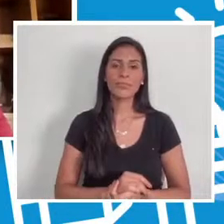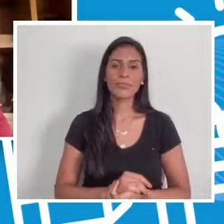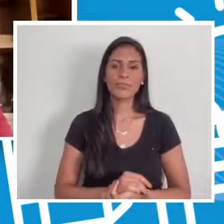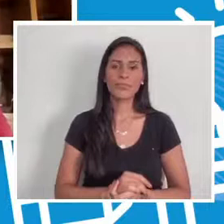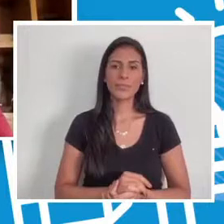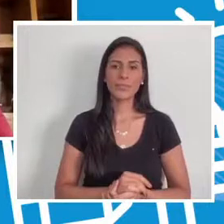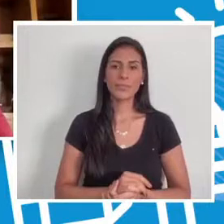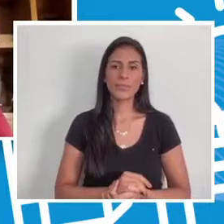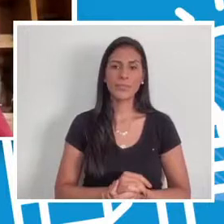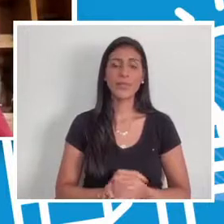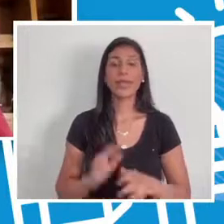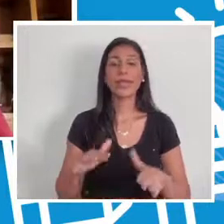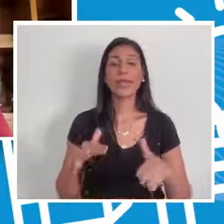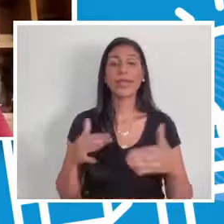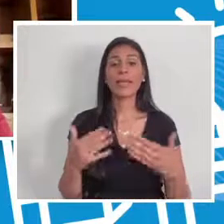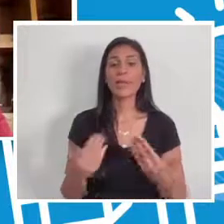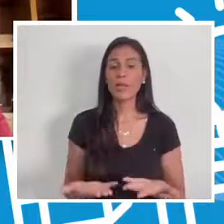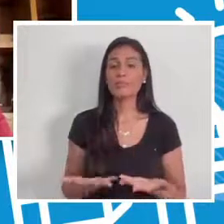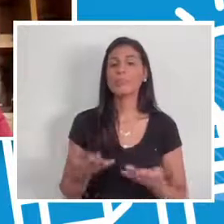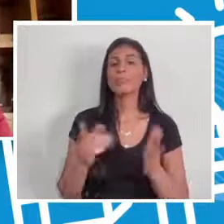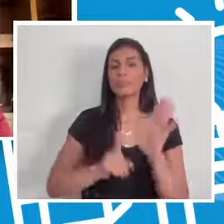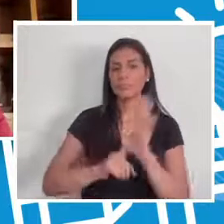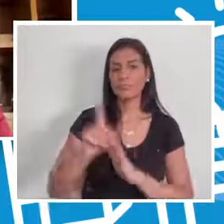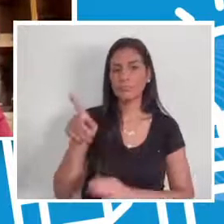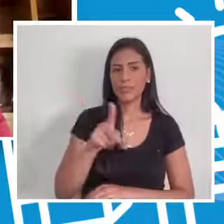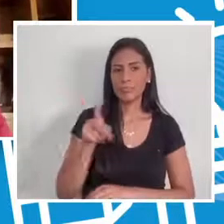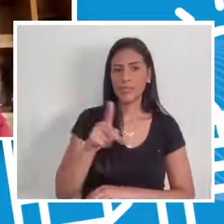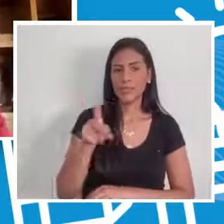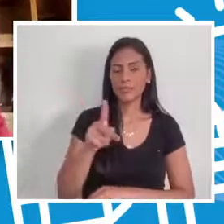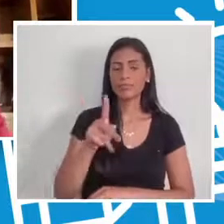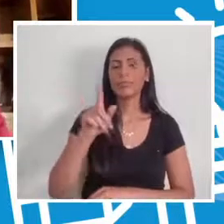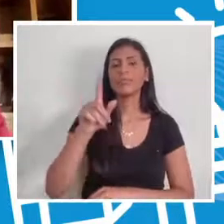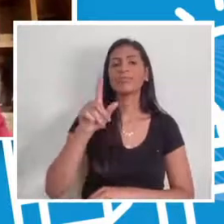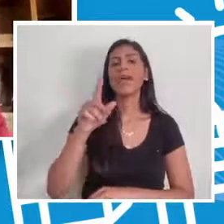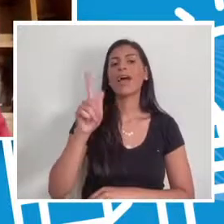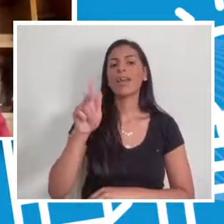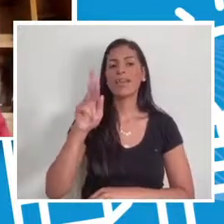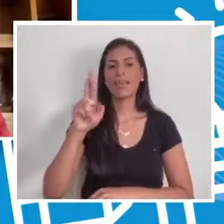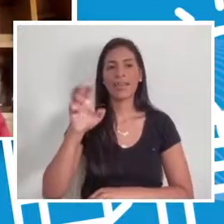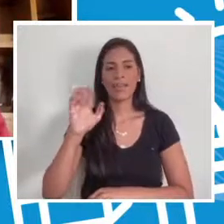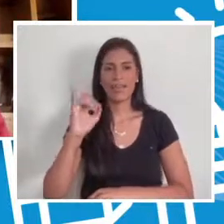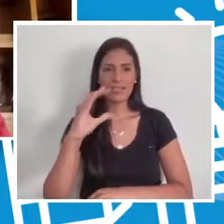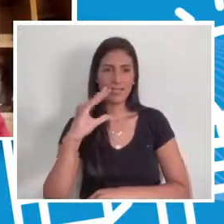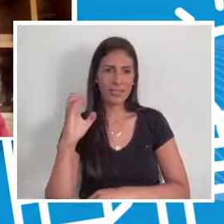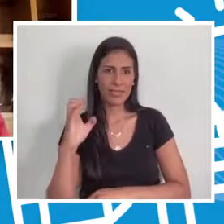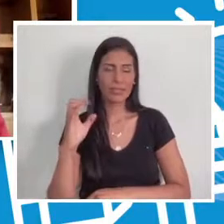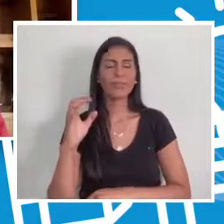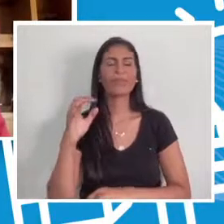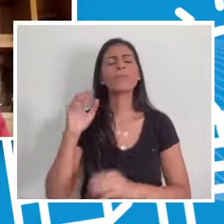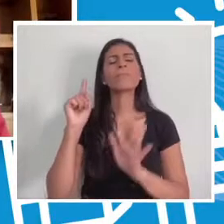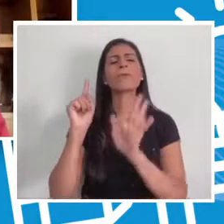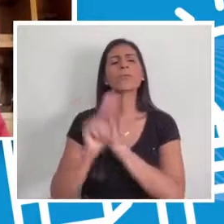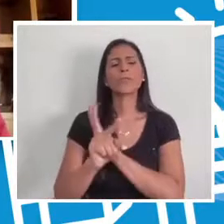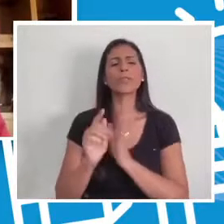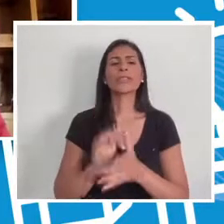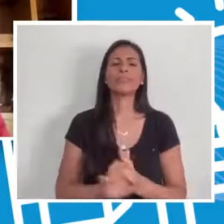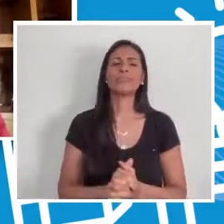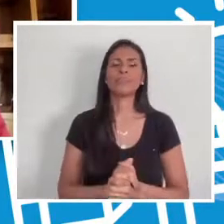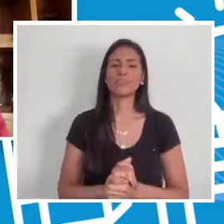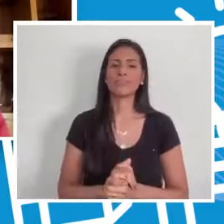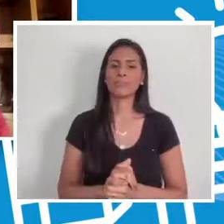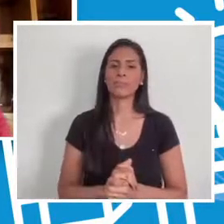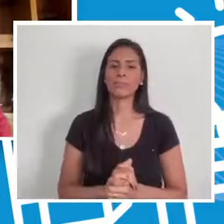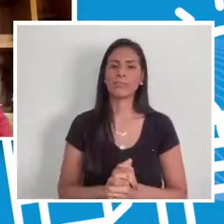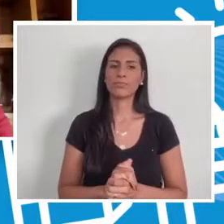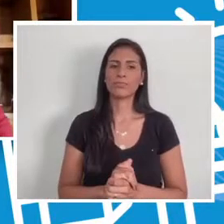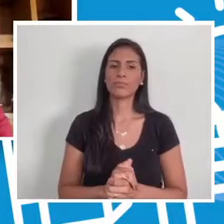seguinte, professor Lente, a Gleice Dornelles pergunta assim: se somente metade do cérebro